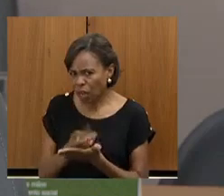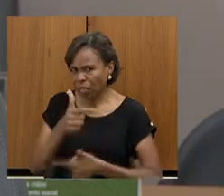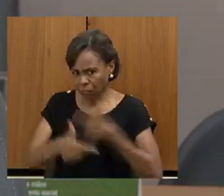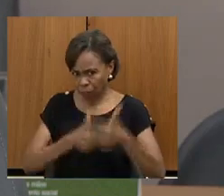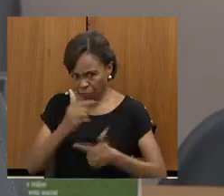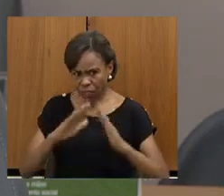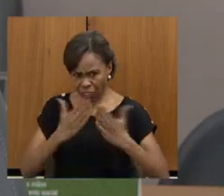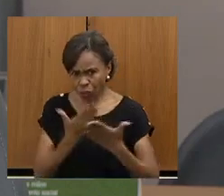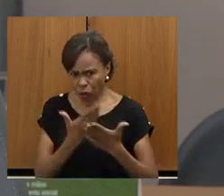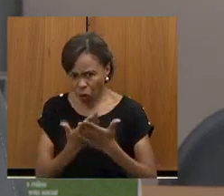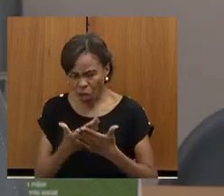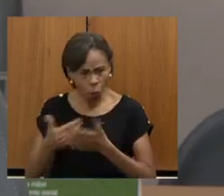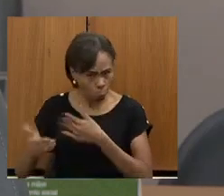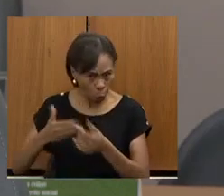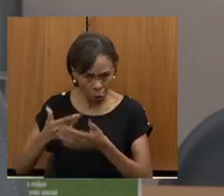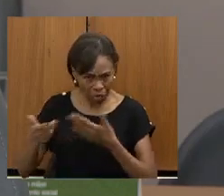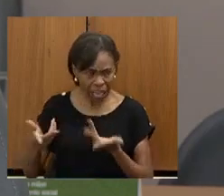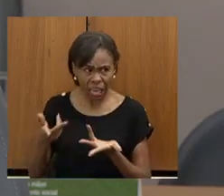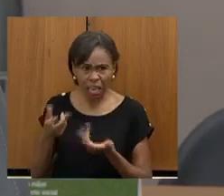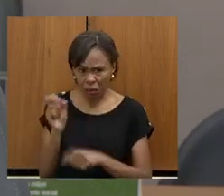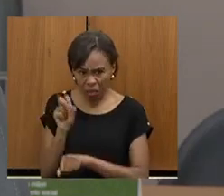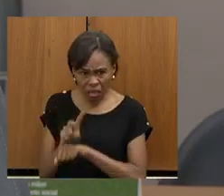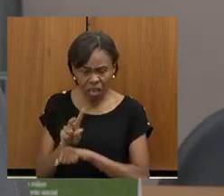seja? Essa é uma pergunta que eu tenho.